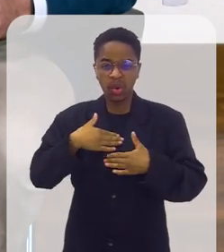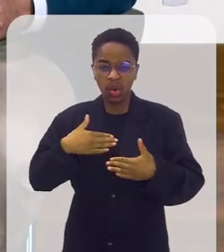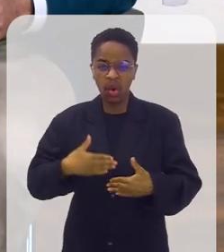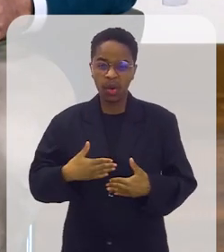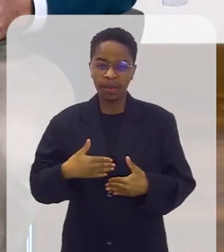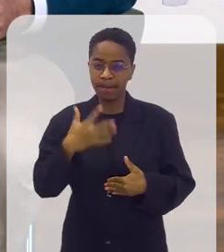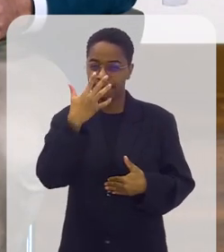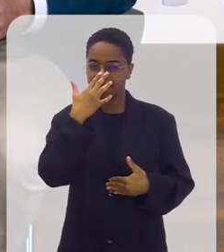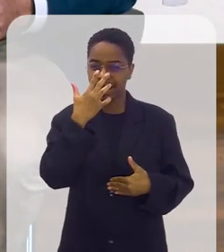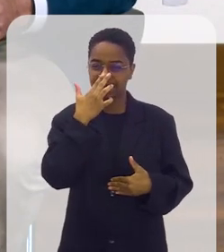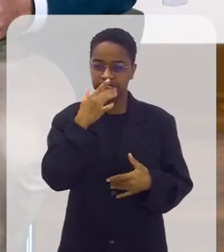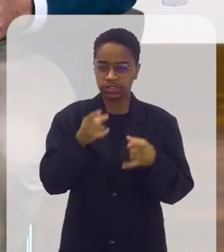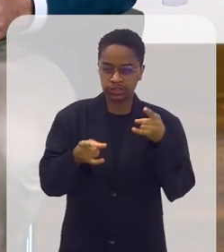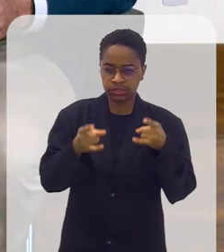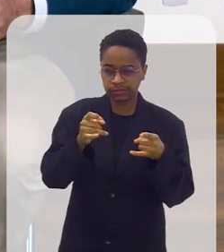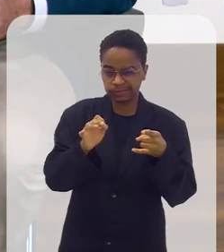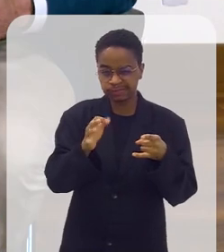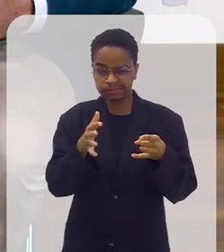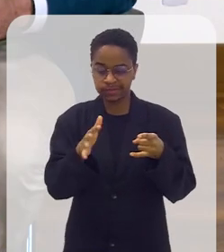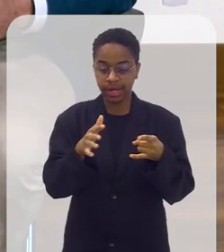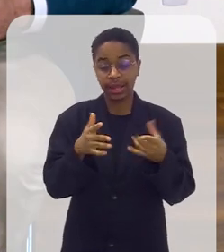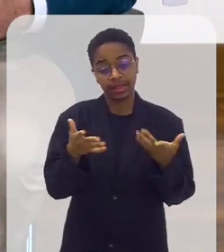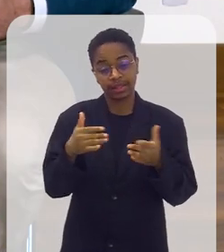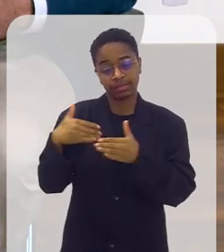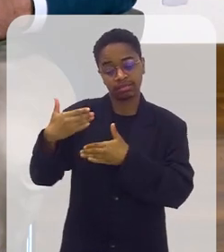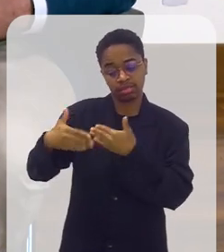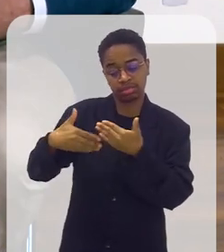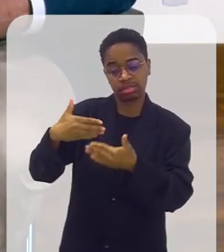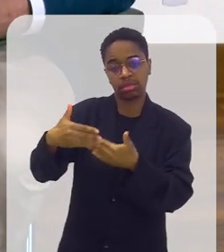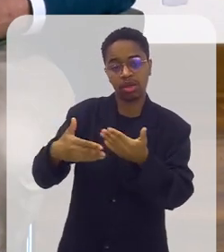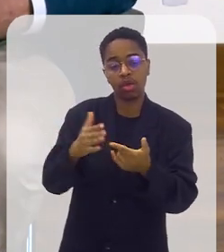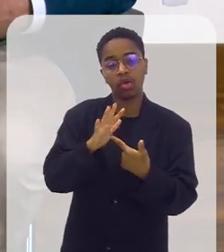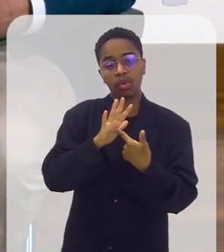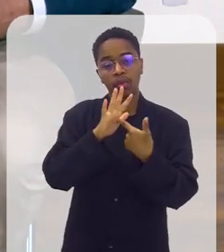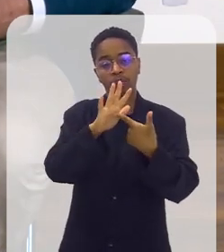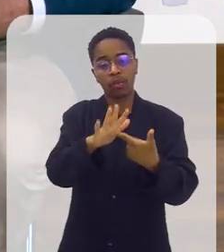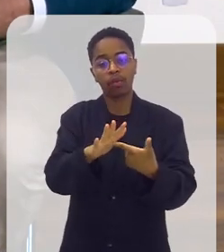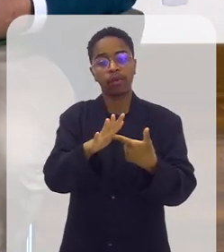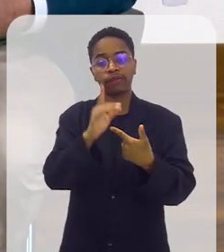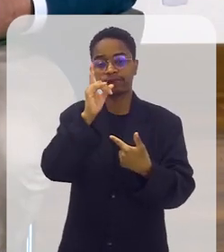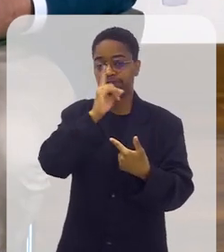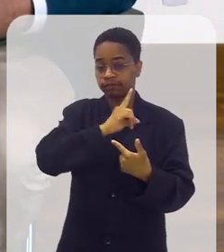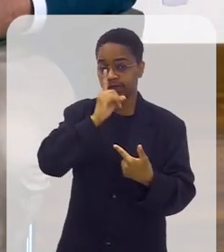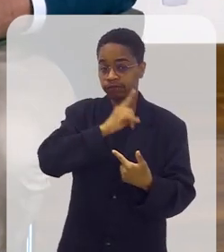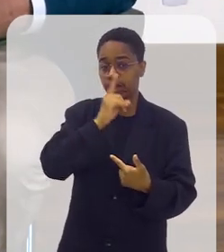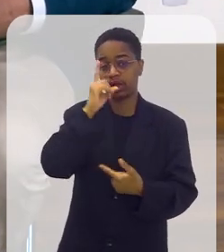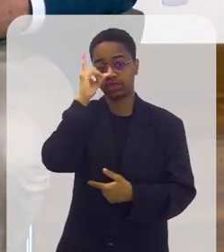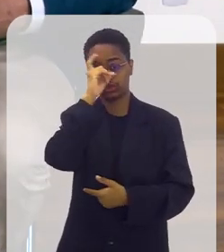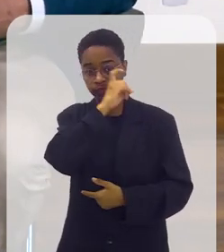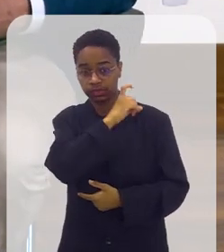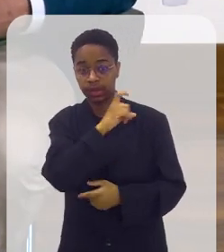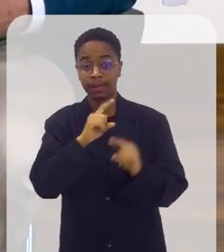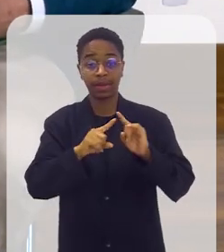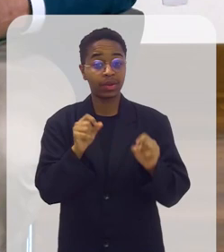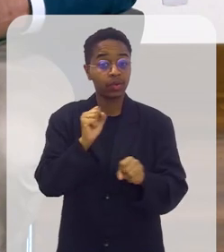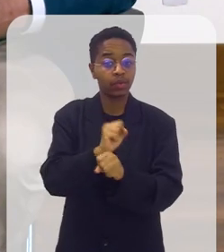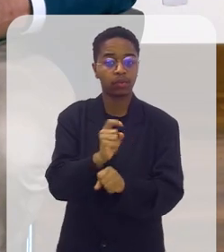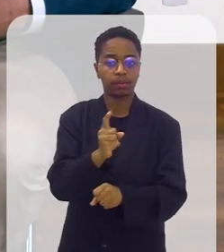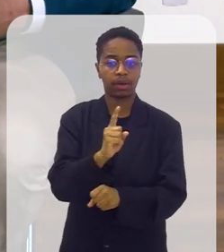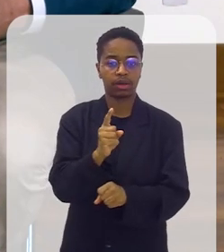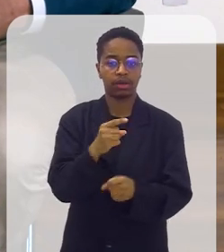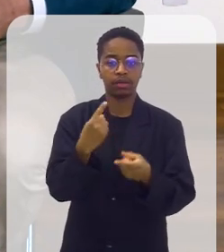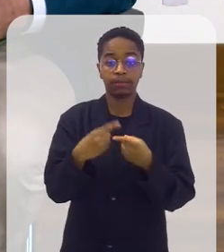o nosso corpo é uma máquina. E a máquina, com o passar do tempo, ela claro. Vai trazendo as suas dificuldades sem parar. As